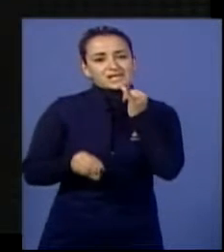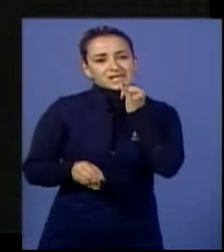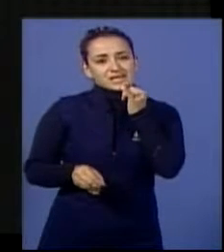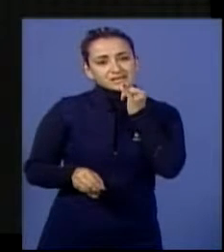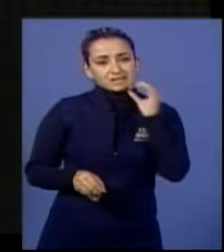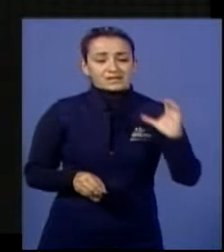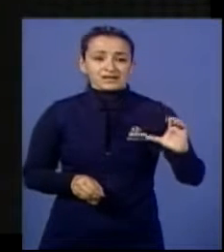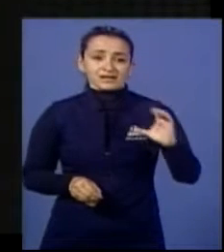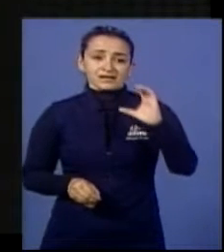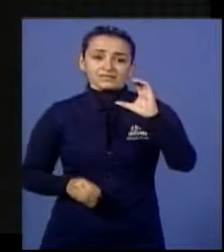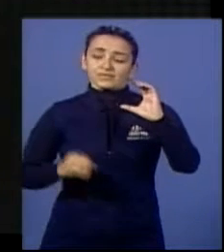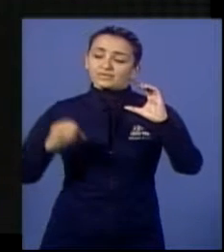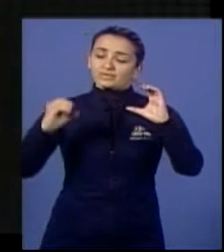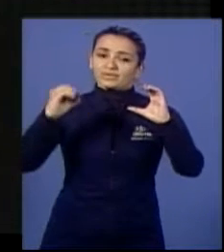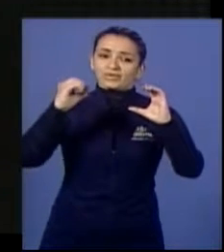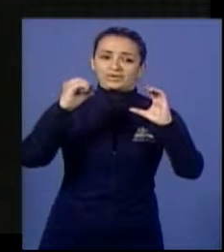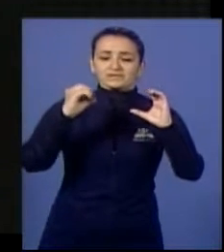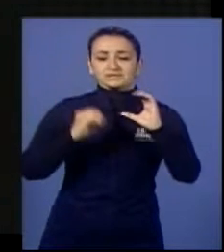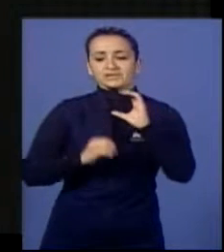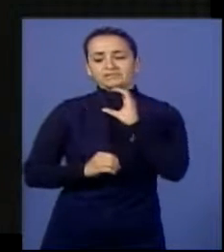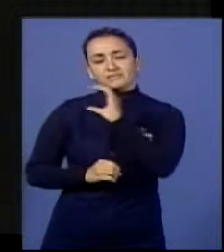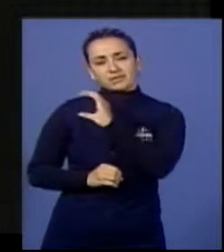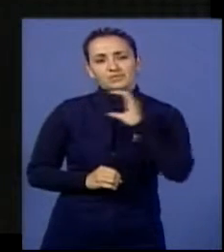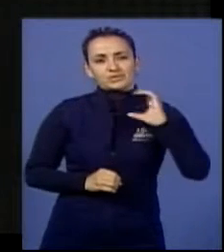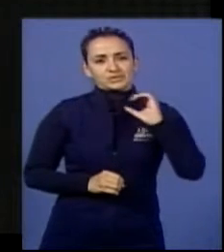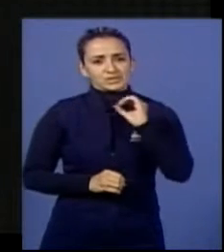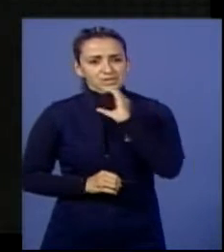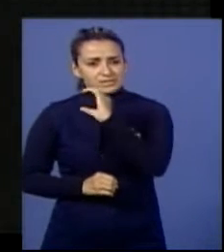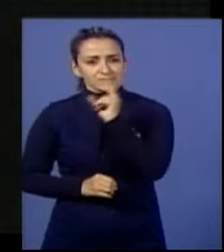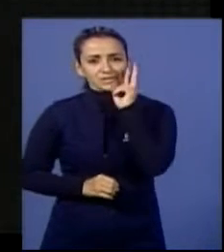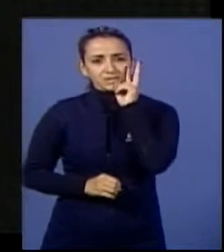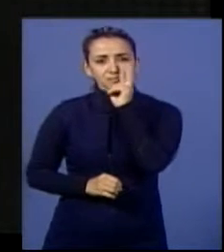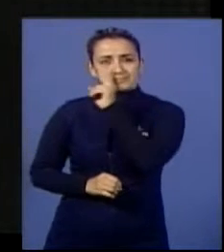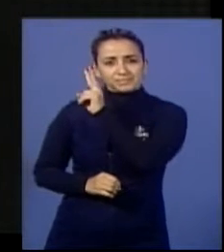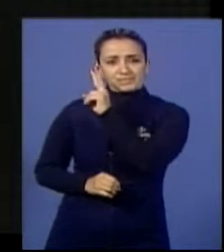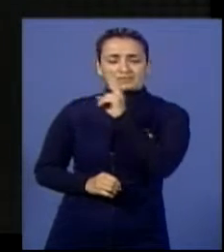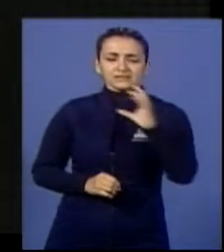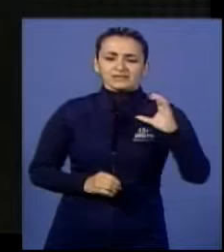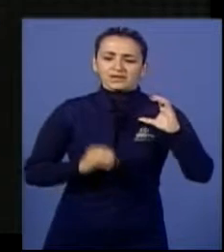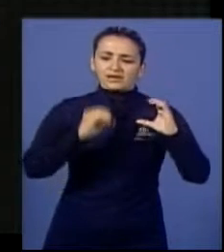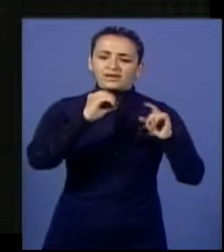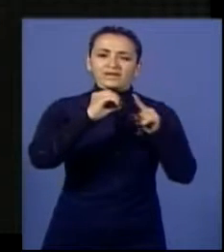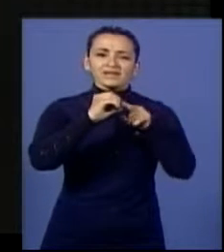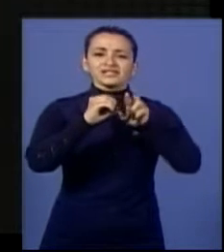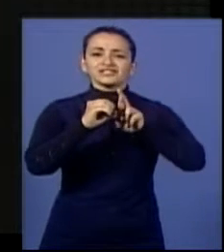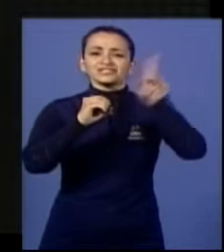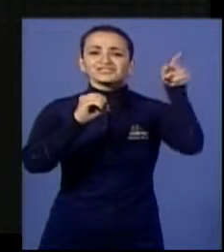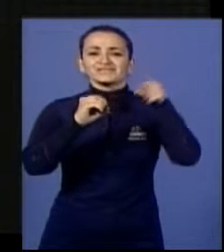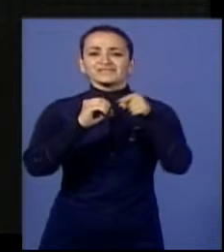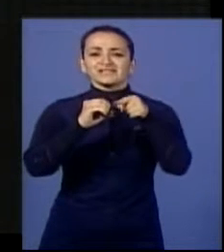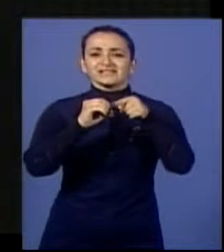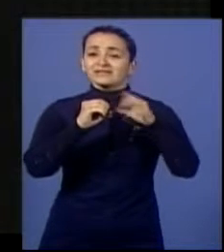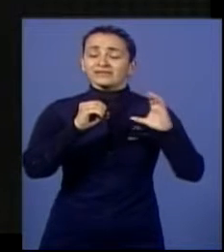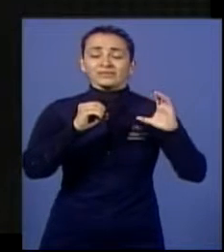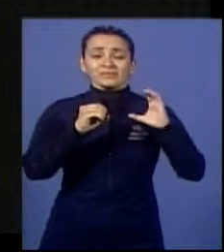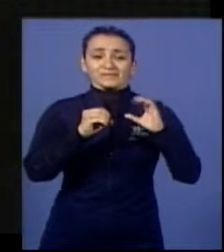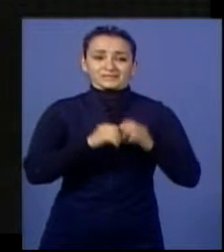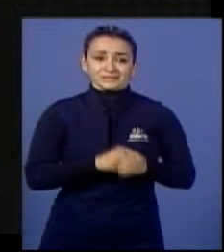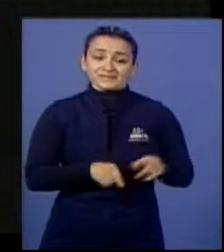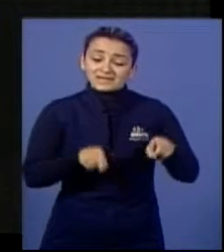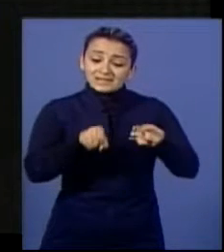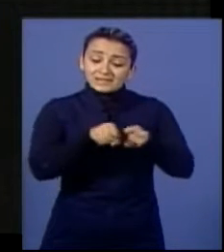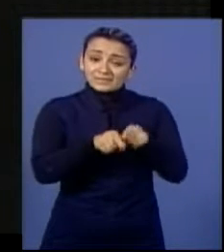de repente aparece um oxigênio, carbono. Então aparece um piruzão aqui, ó, um átomo diferente de carbono dentro da cadeia. E